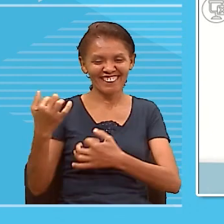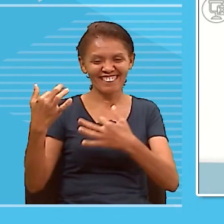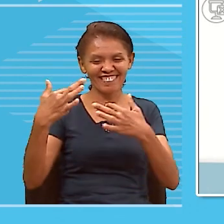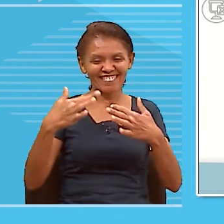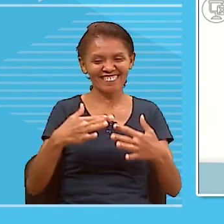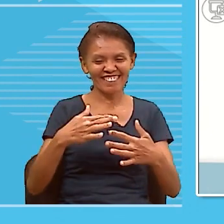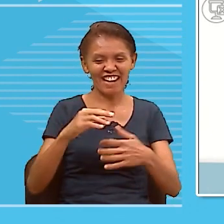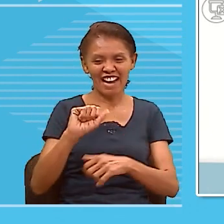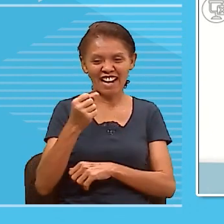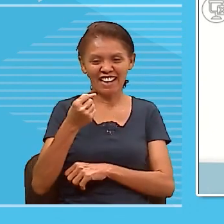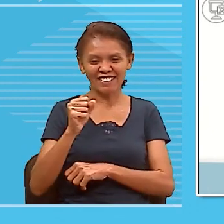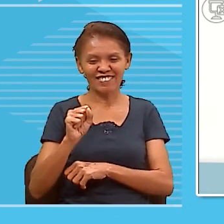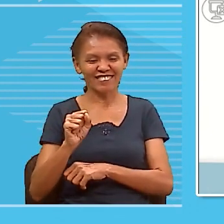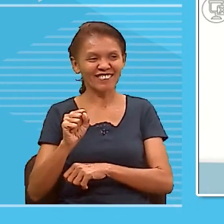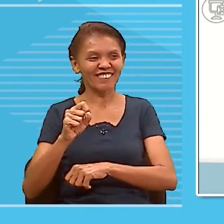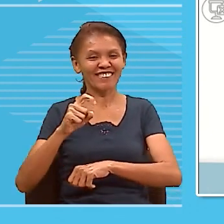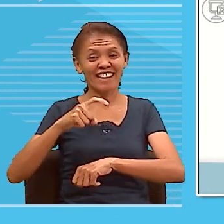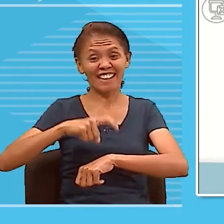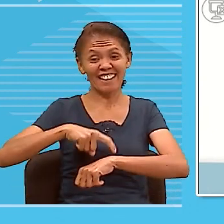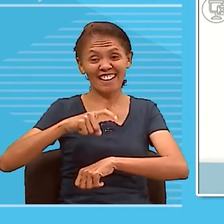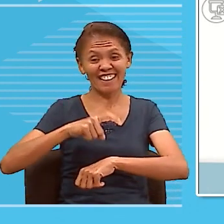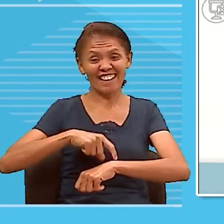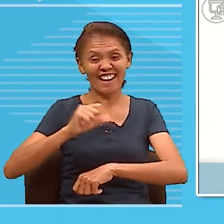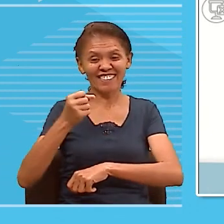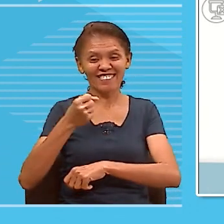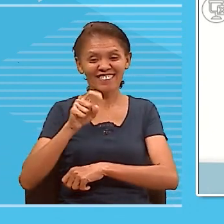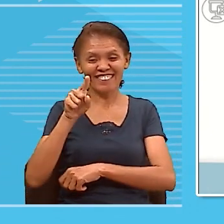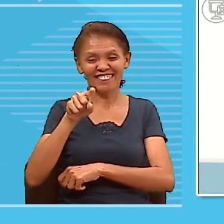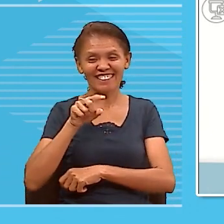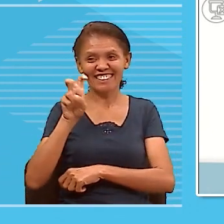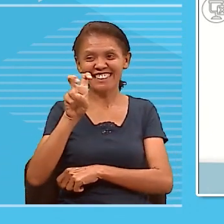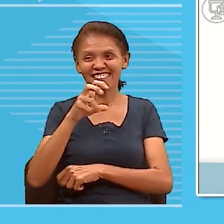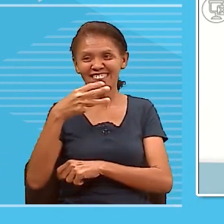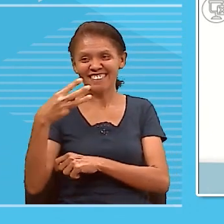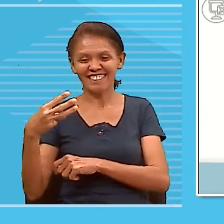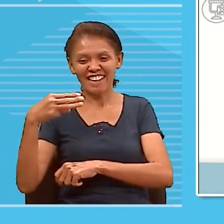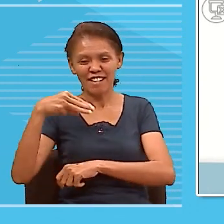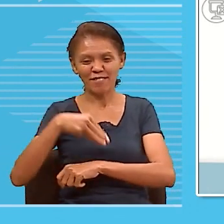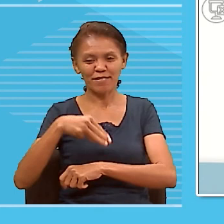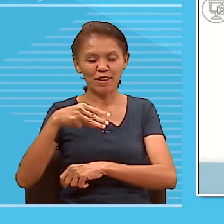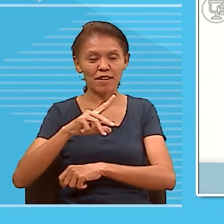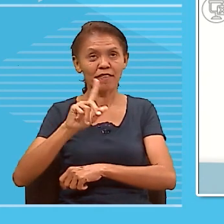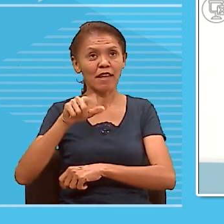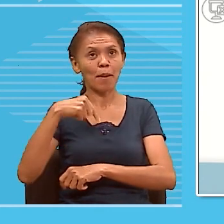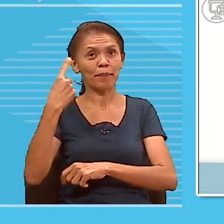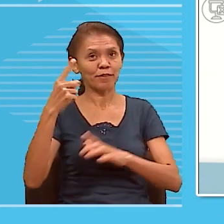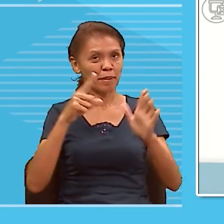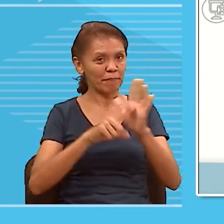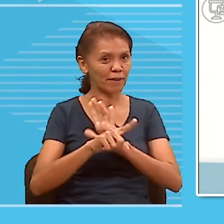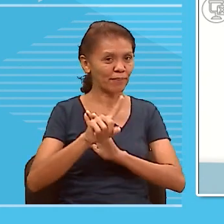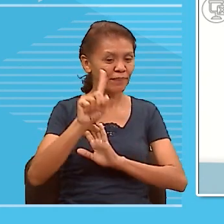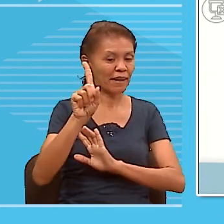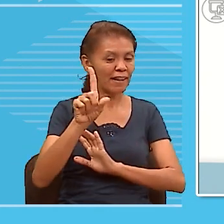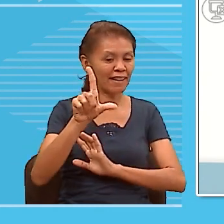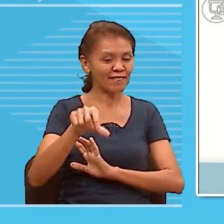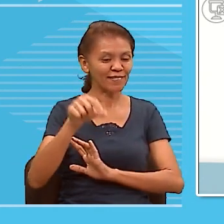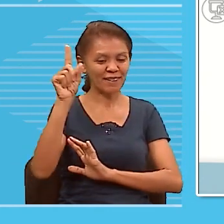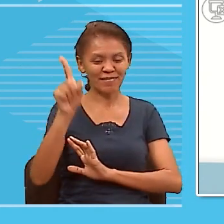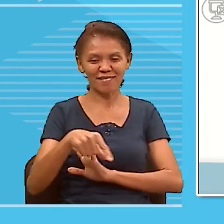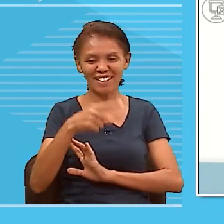não as 8:53 né Joyce na próxima podemos ir na letra